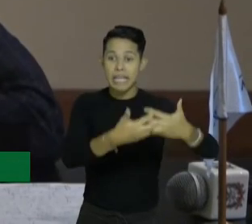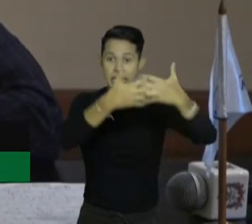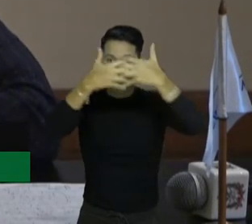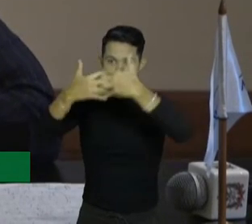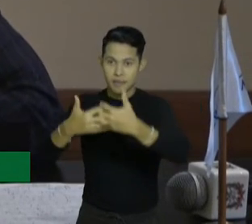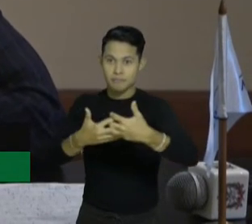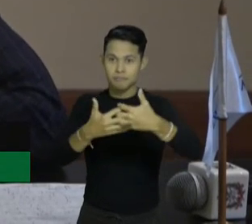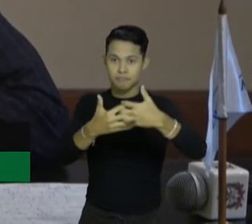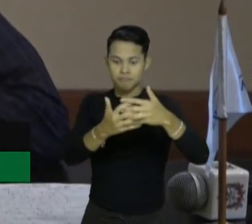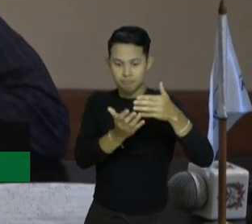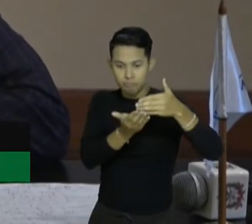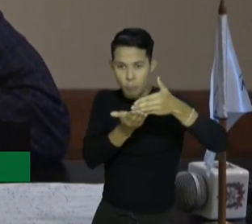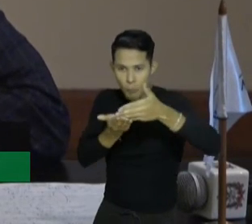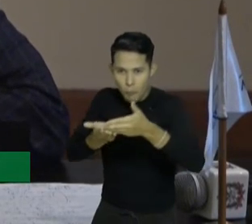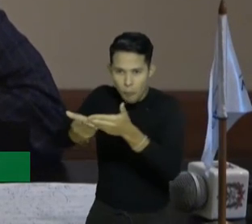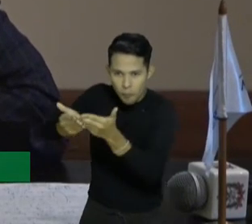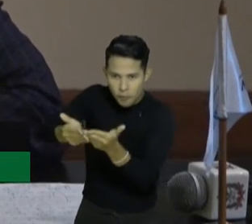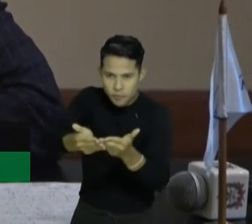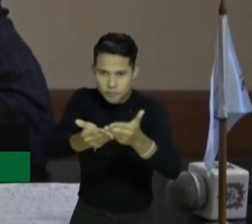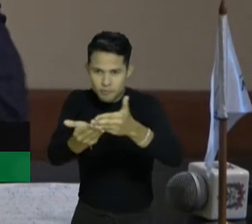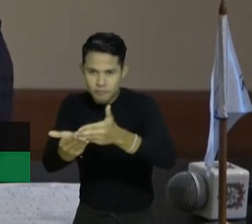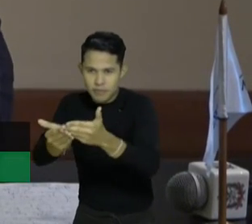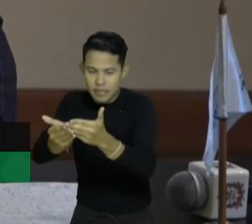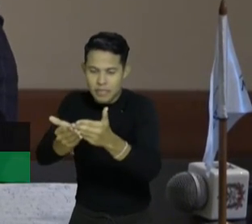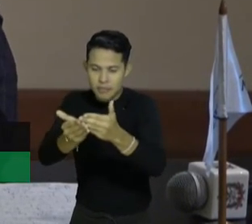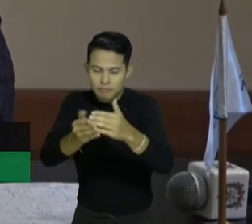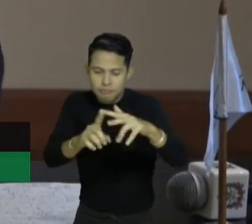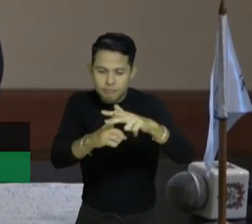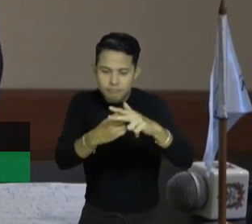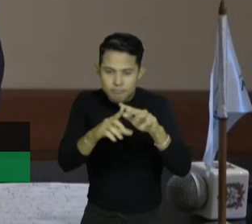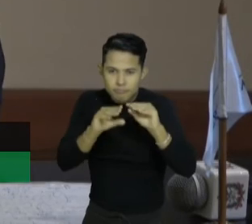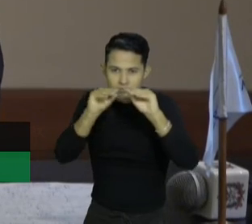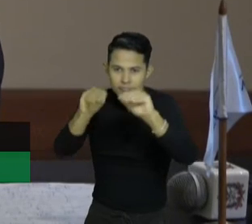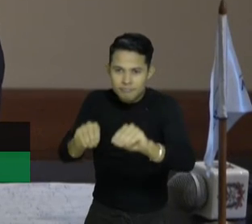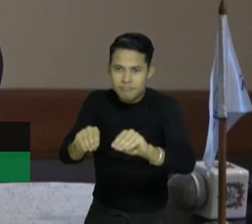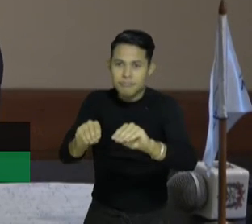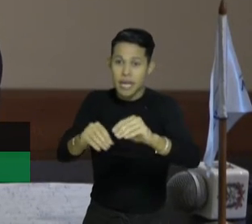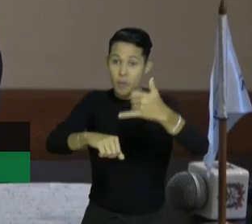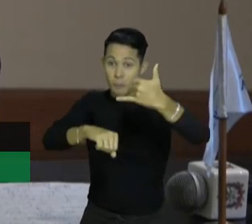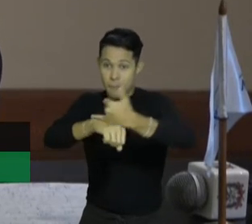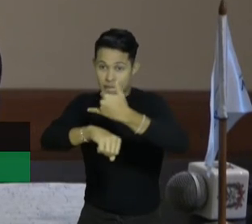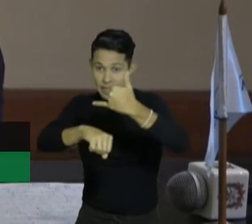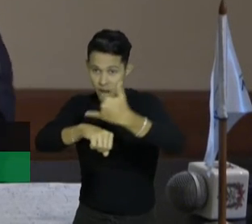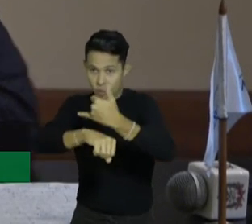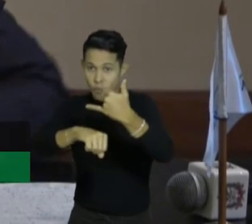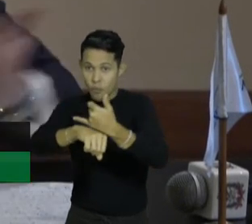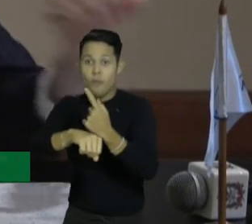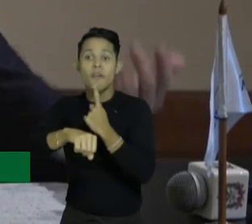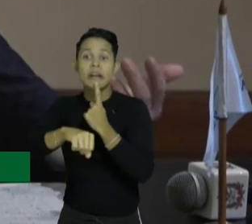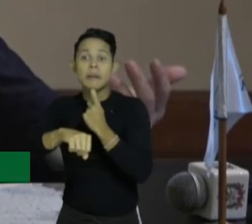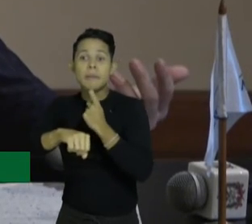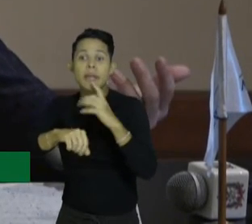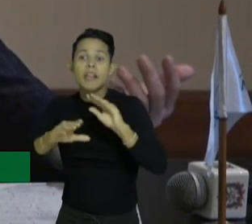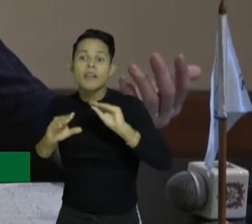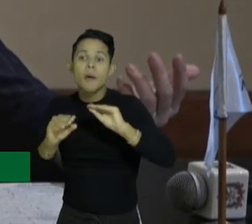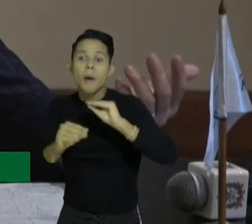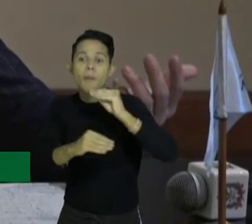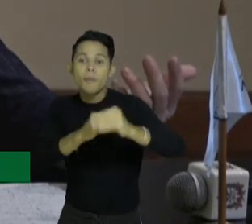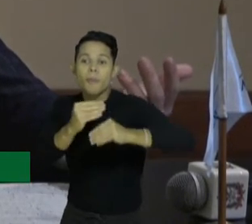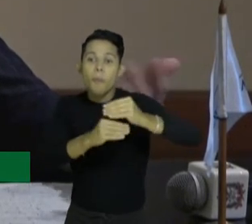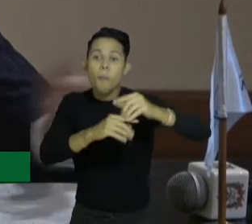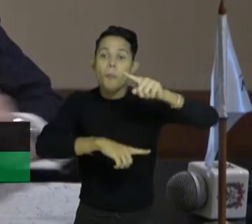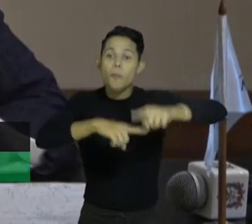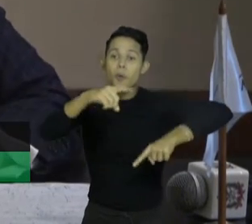porto e lá dentro Ele criou uma máquina em que ele transformava aquele metal vermelho em produtos